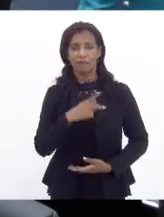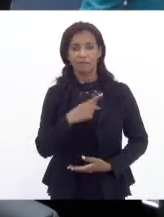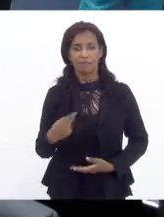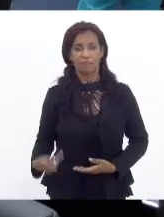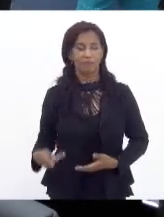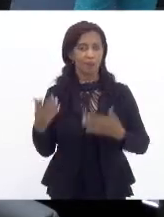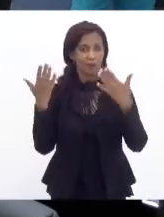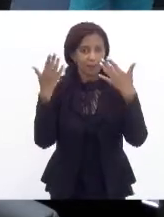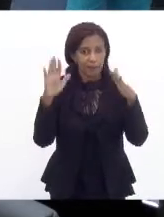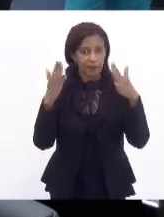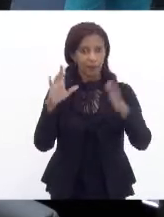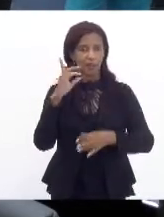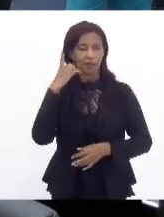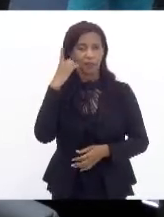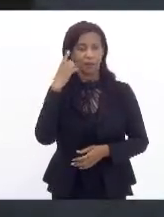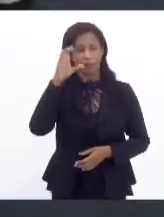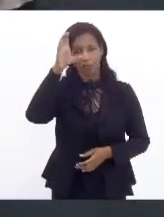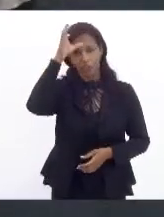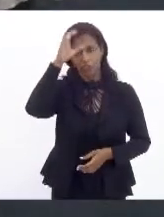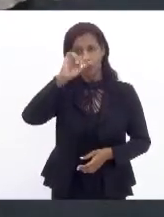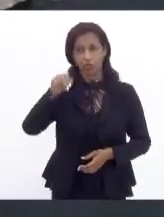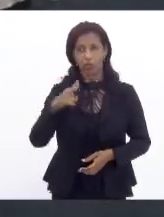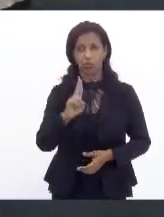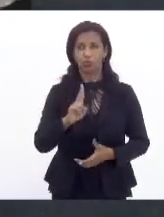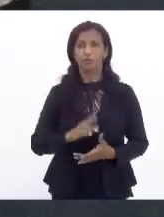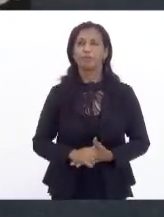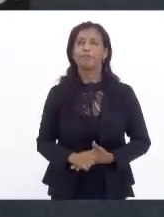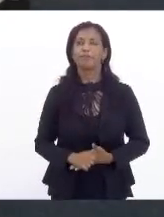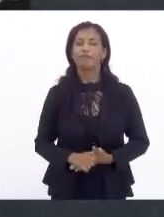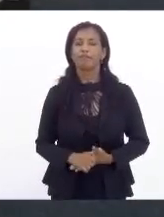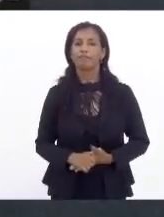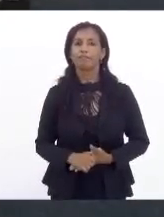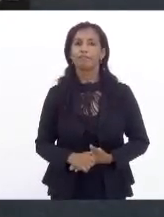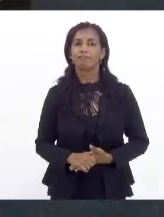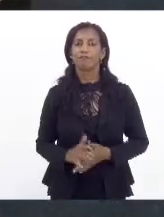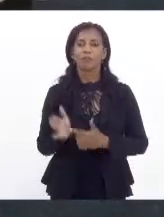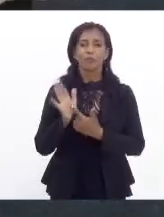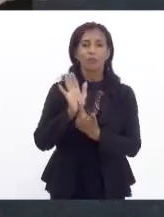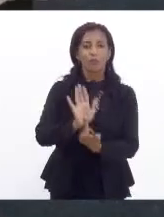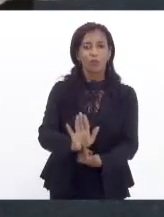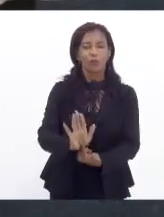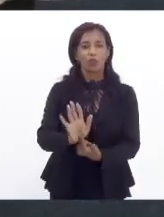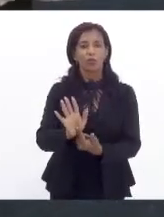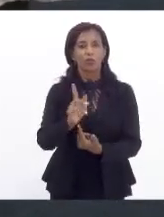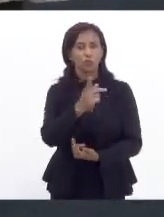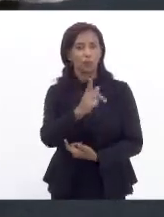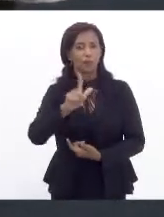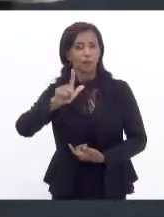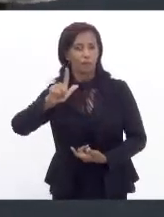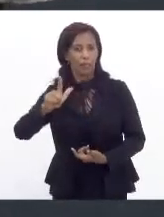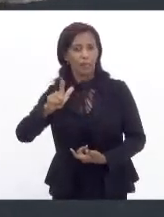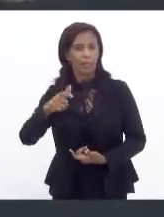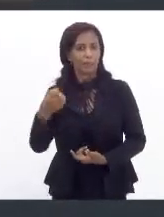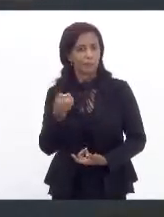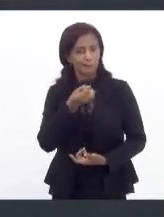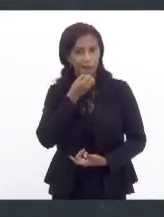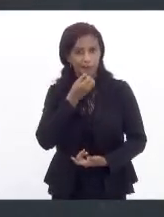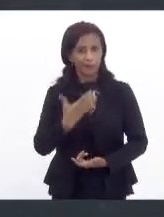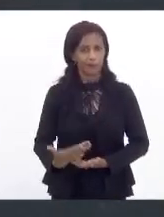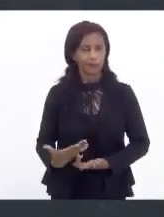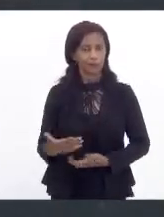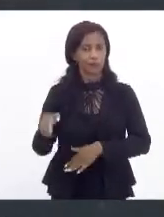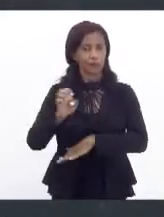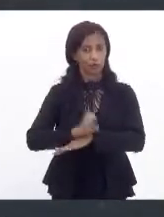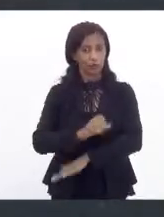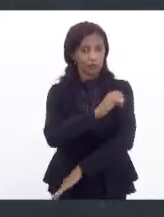Presidente, parabenizando a deputada Tia Ju, que apresentou aqui um projeto de muita relevância para o Estado